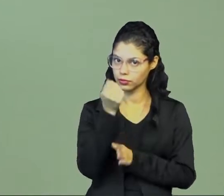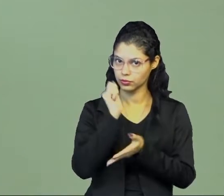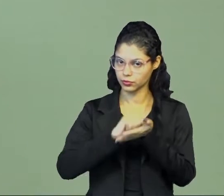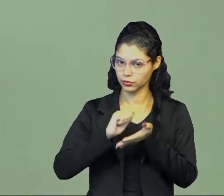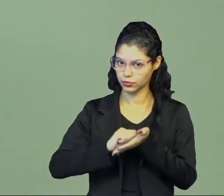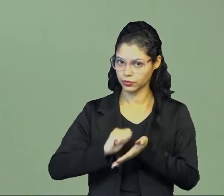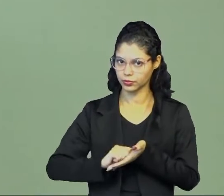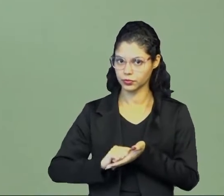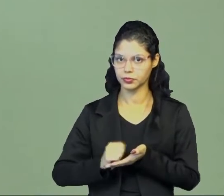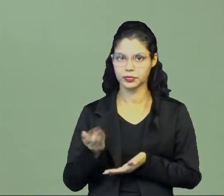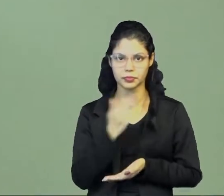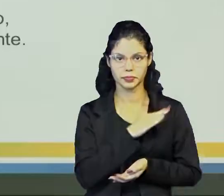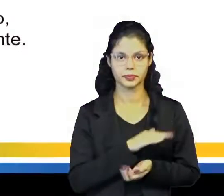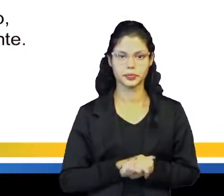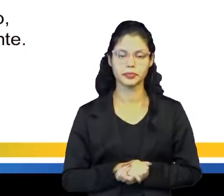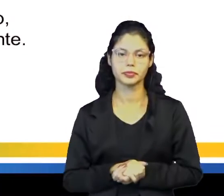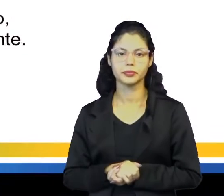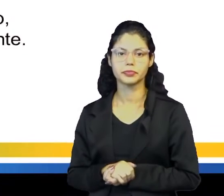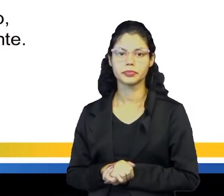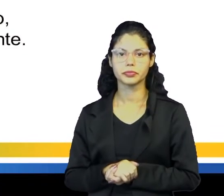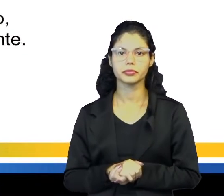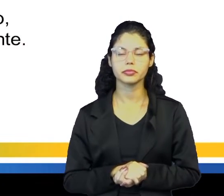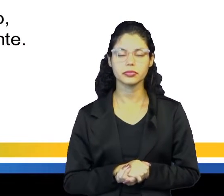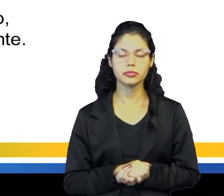da escrita. Vamos lá?